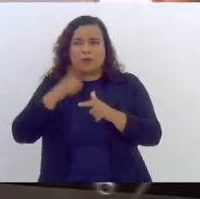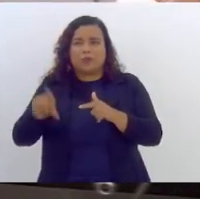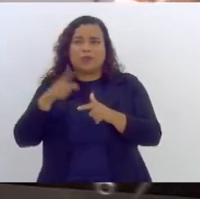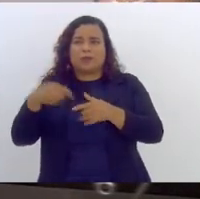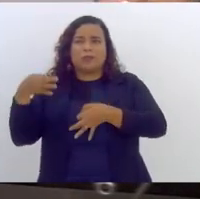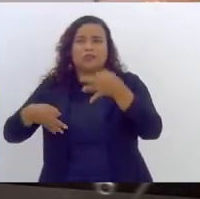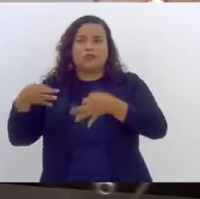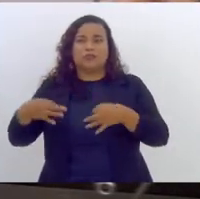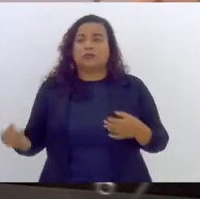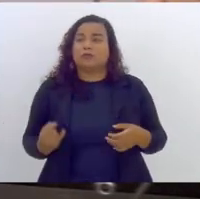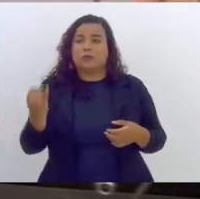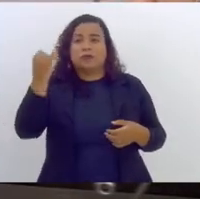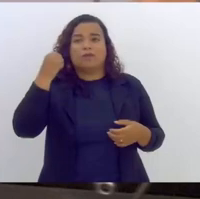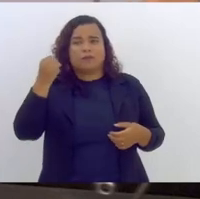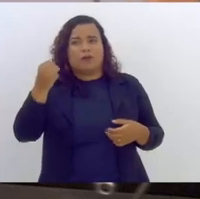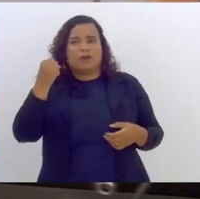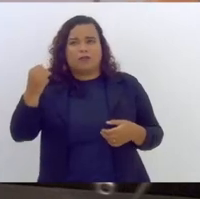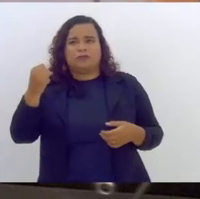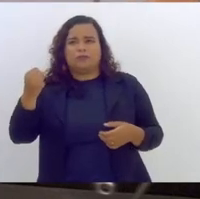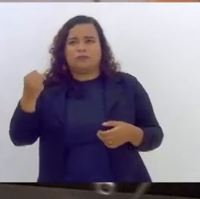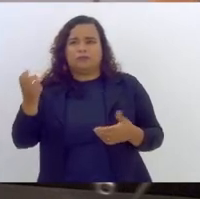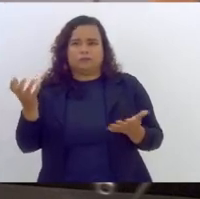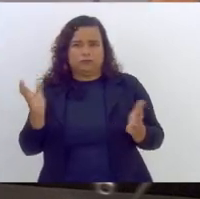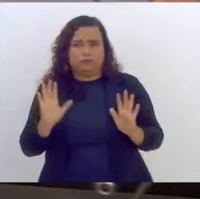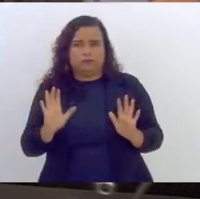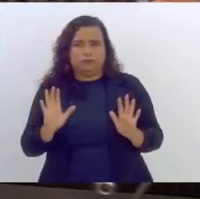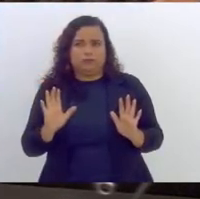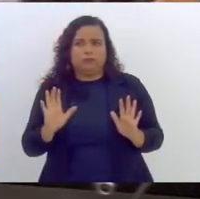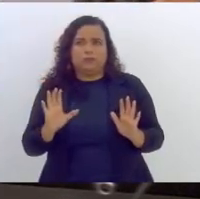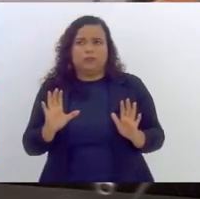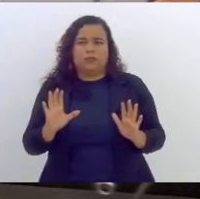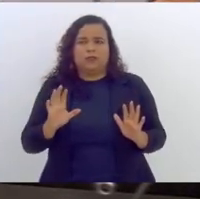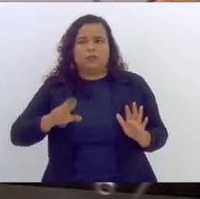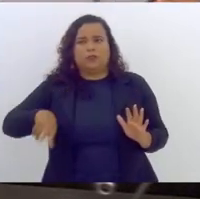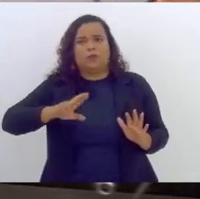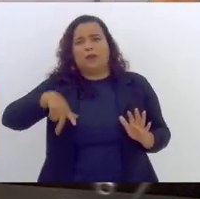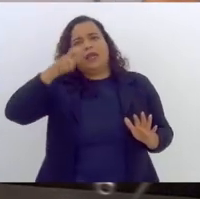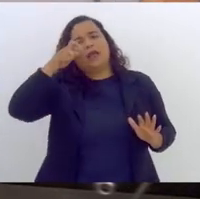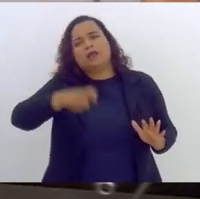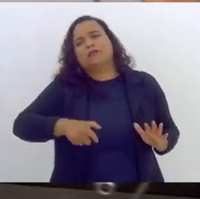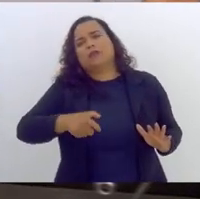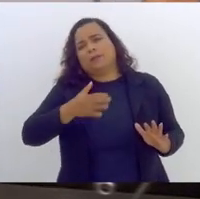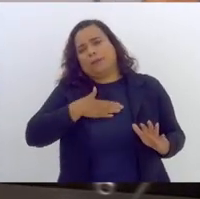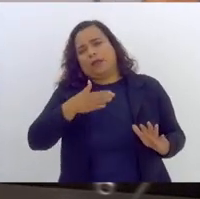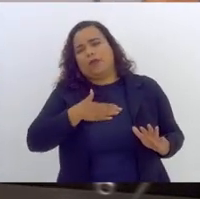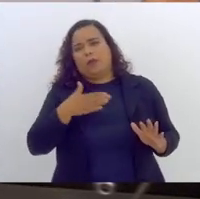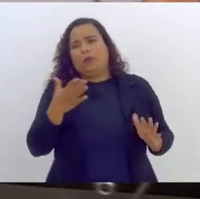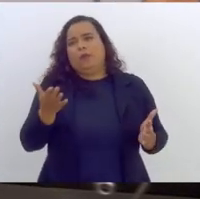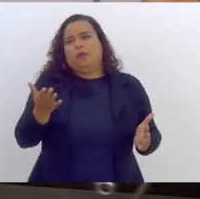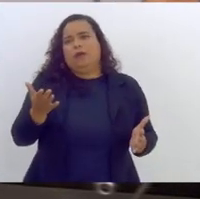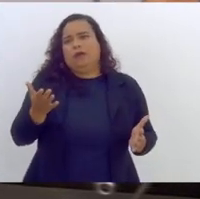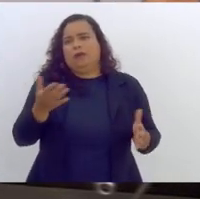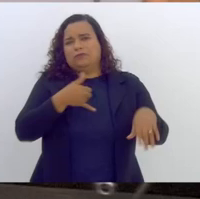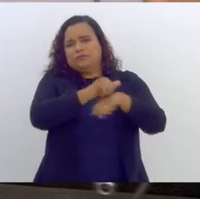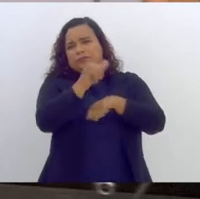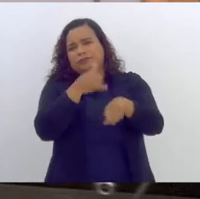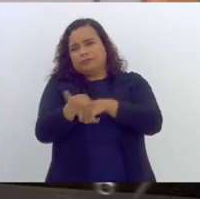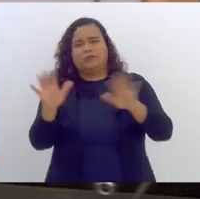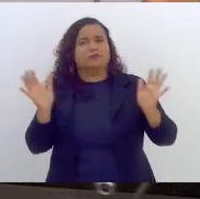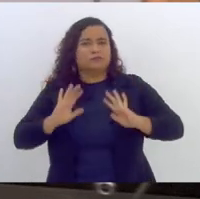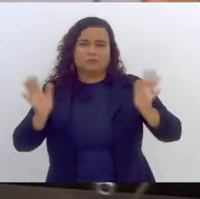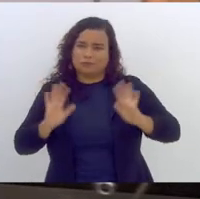tá pessoal eu não estou aqui com o menor interesse em enganar ninguém